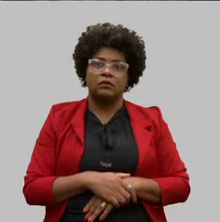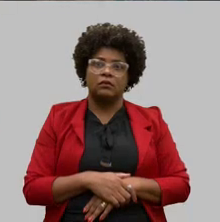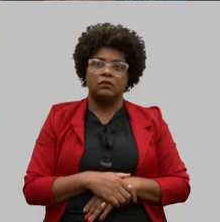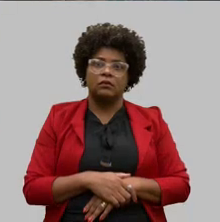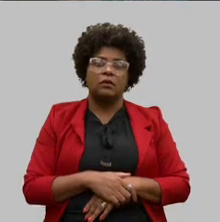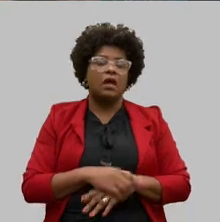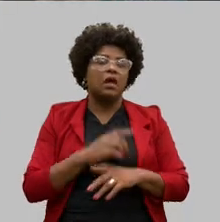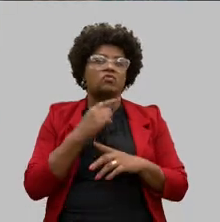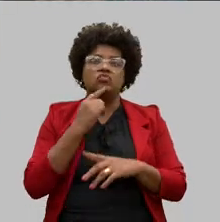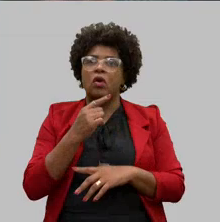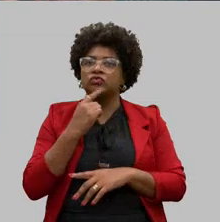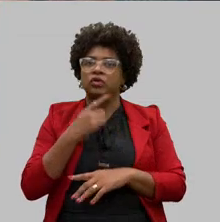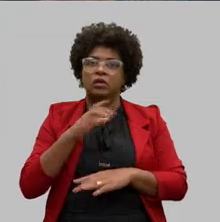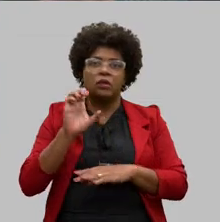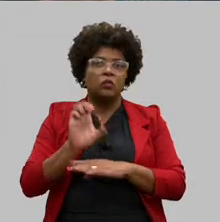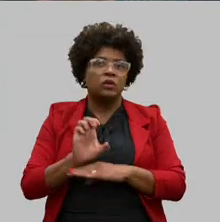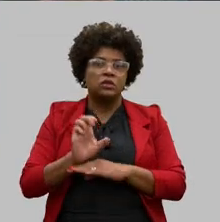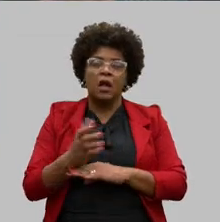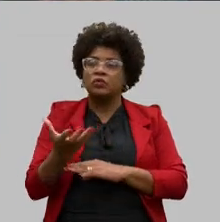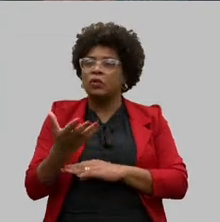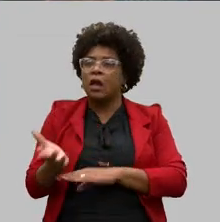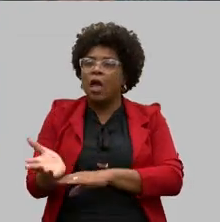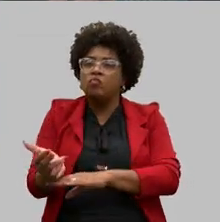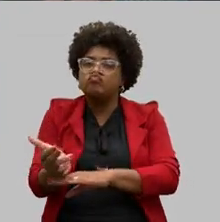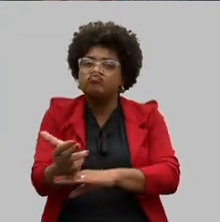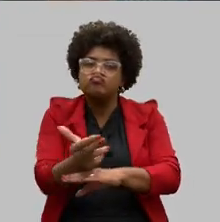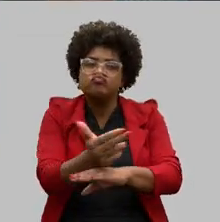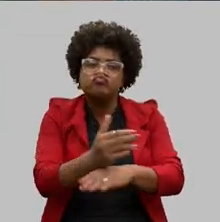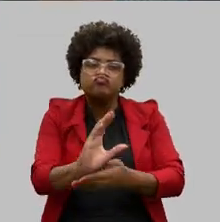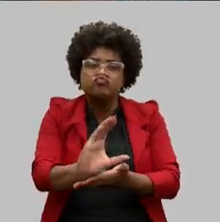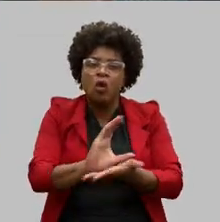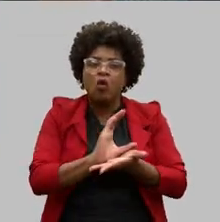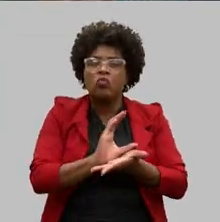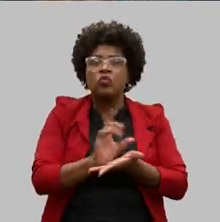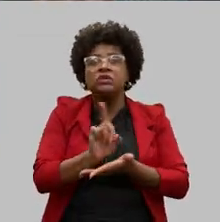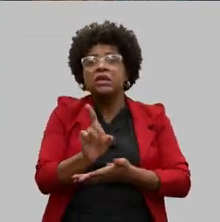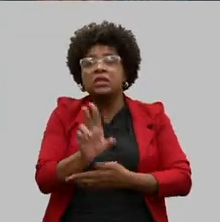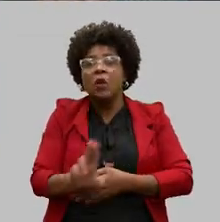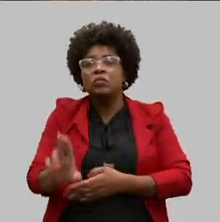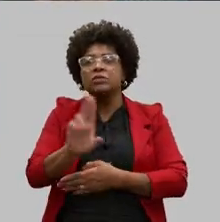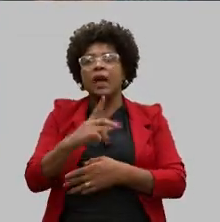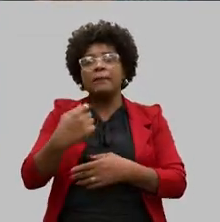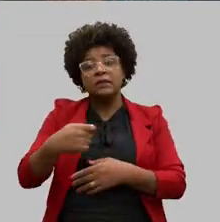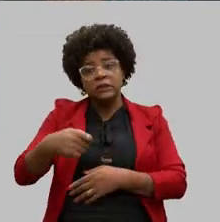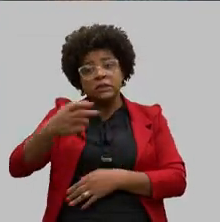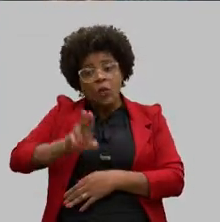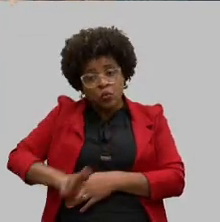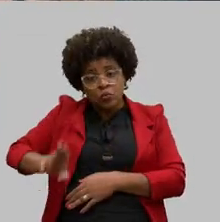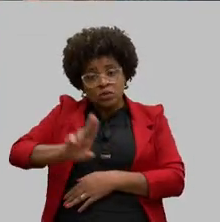não adianta o estado querer arrecadar arrecadar e não aplicar o dinheiro Tem que aplicar o